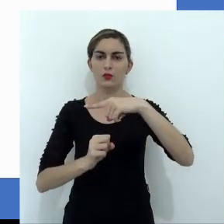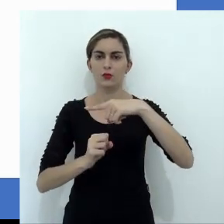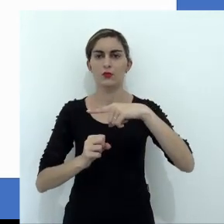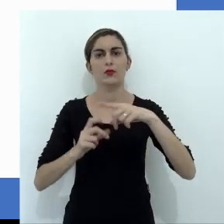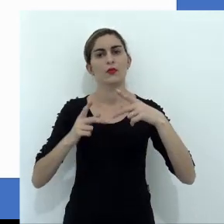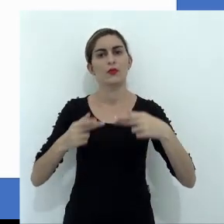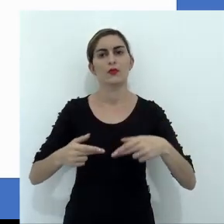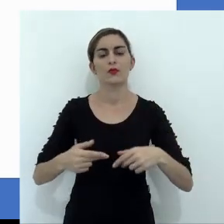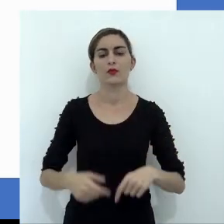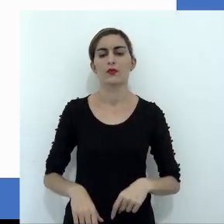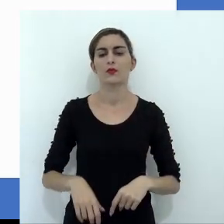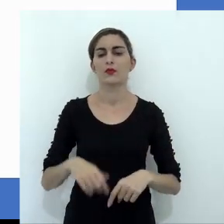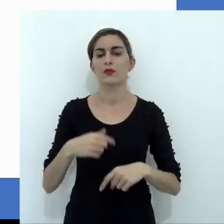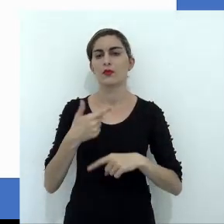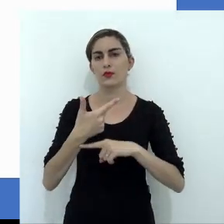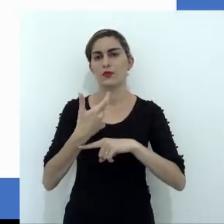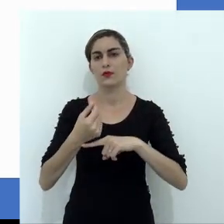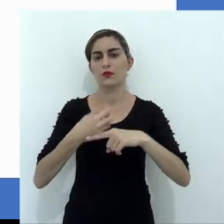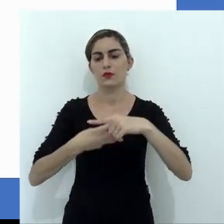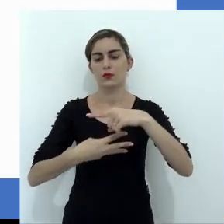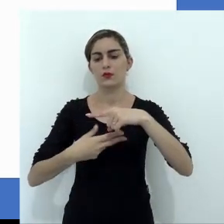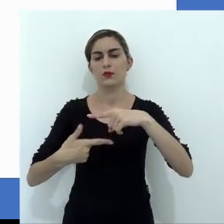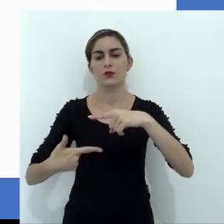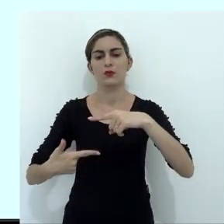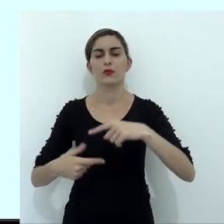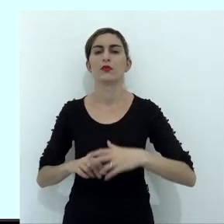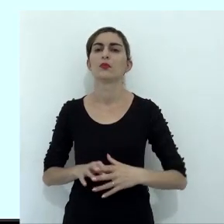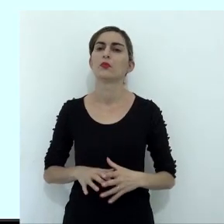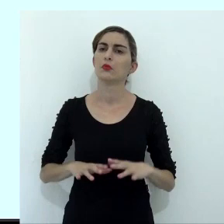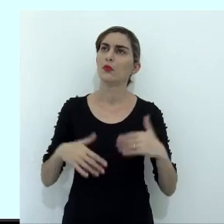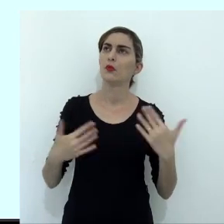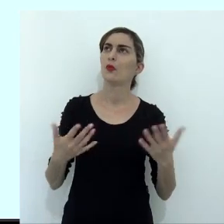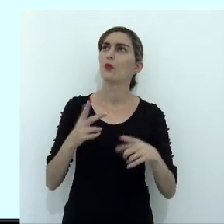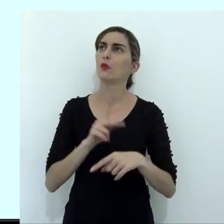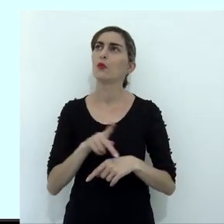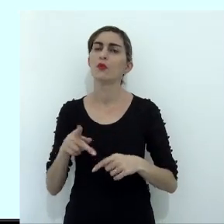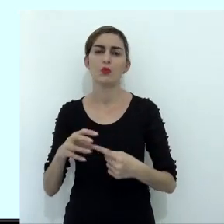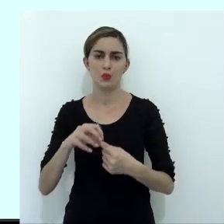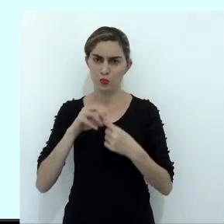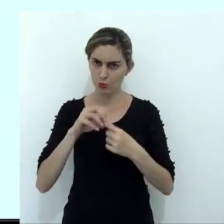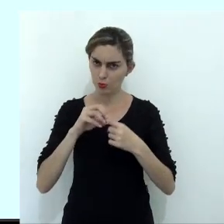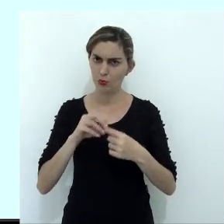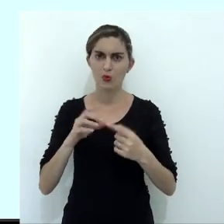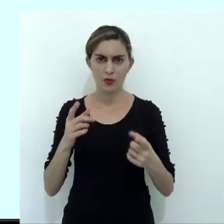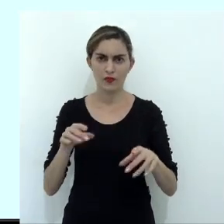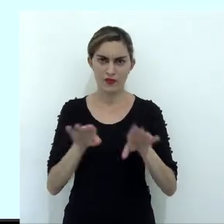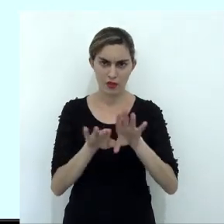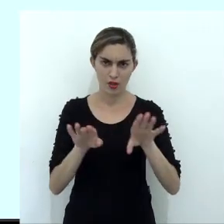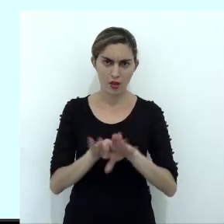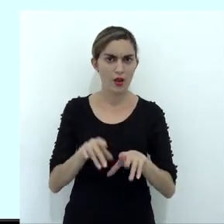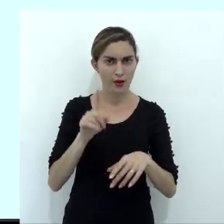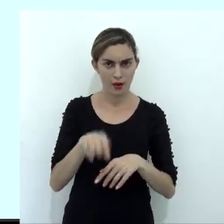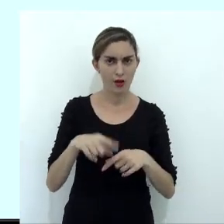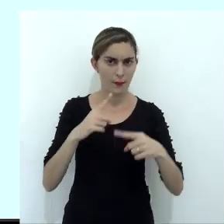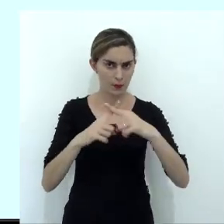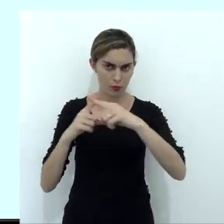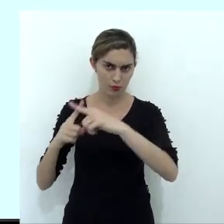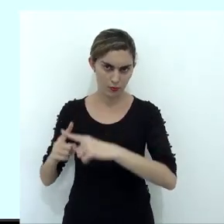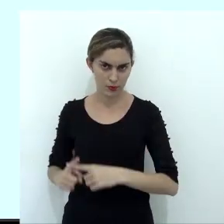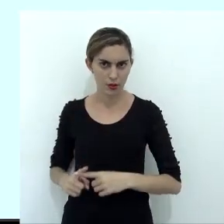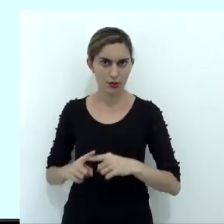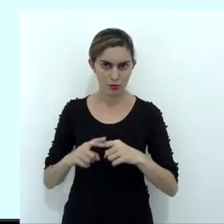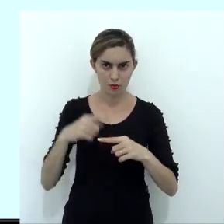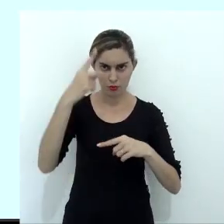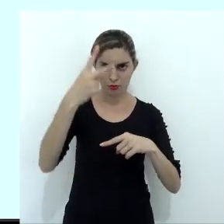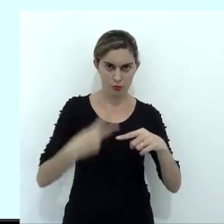é equivalente à fração 20/32. Ô professor, a única maneira da gente obter frações equivalentes é